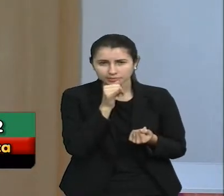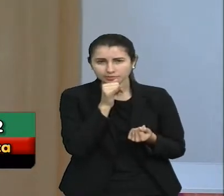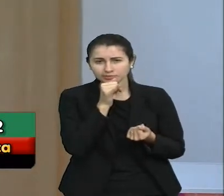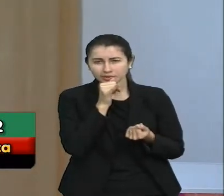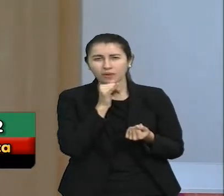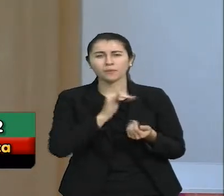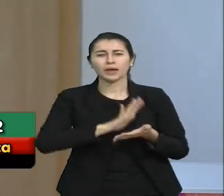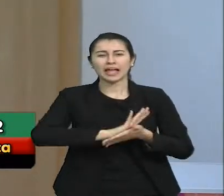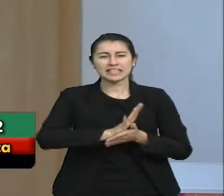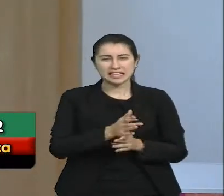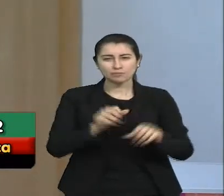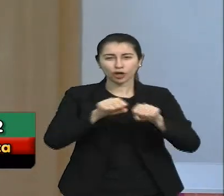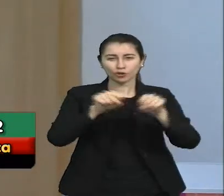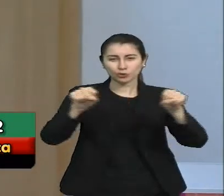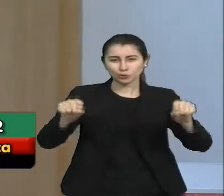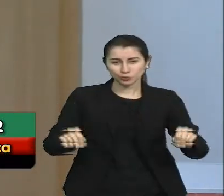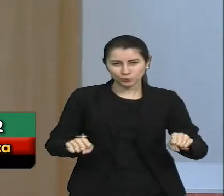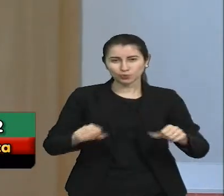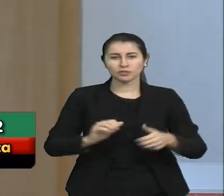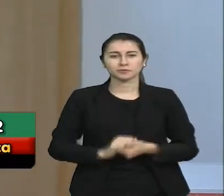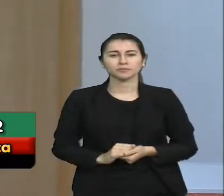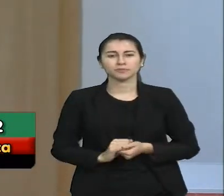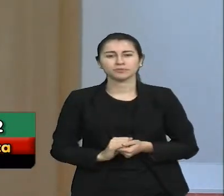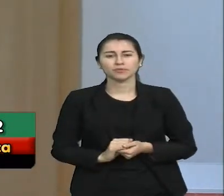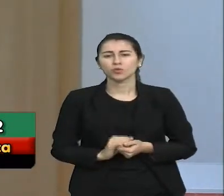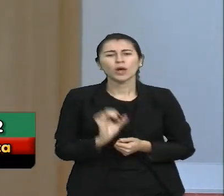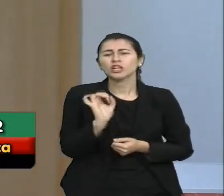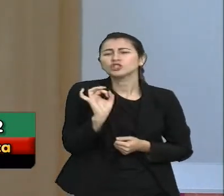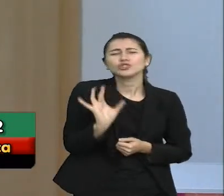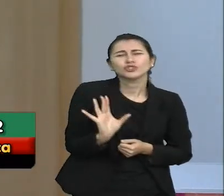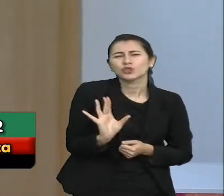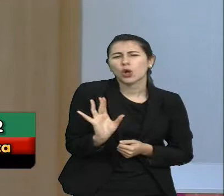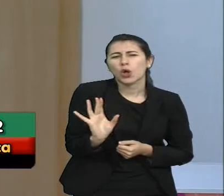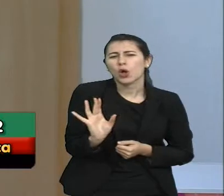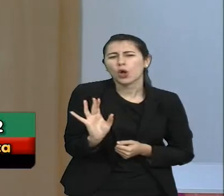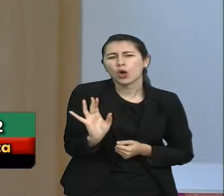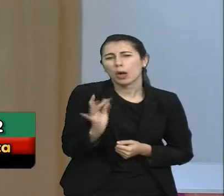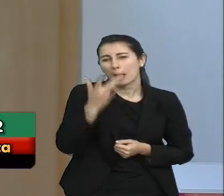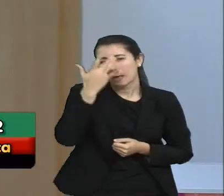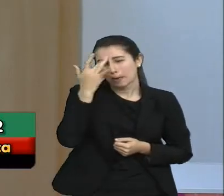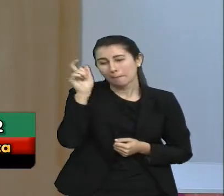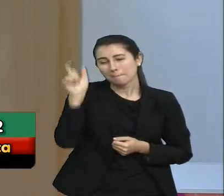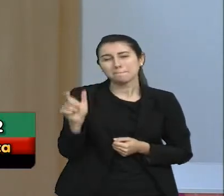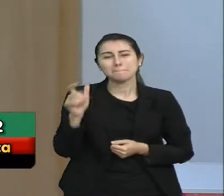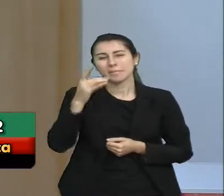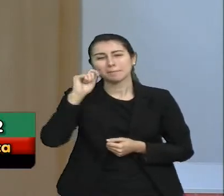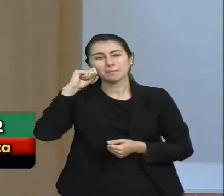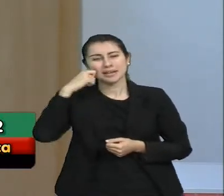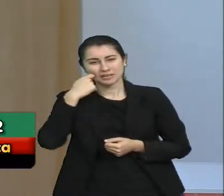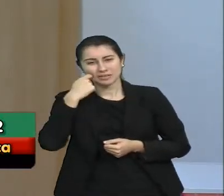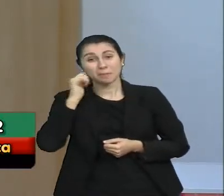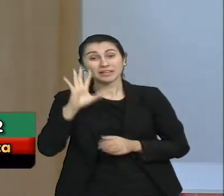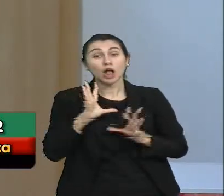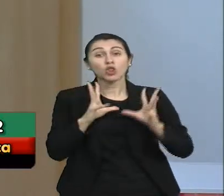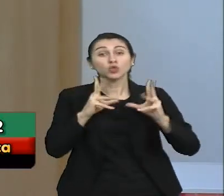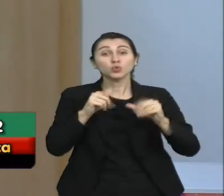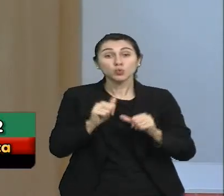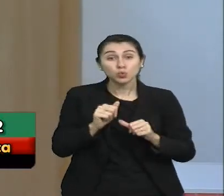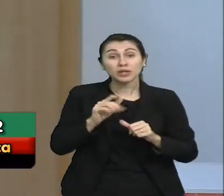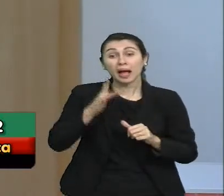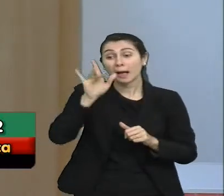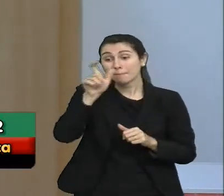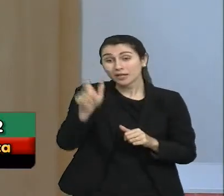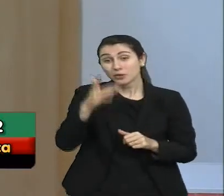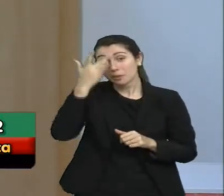racismo estrutural, não é só sobre o preto, é tudo que o preto representa. É tudo que o preto representa. É